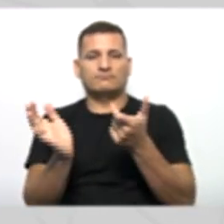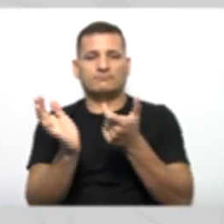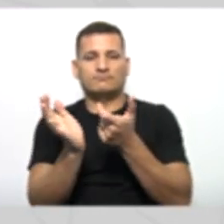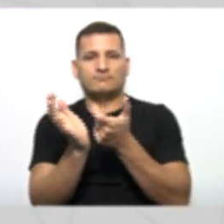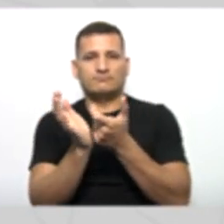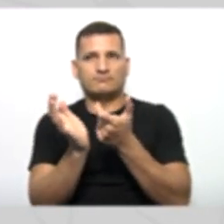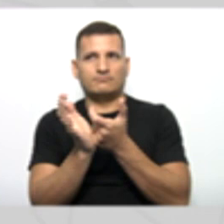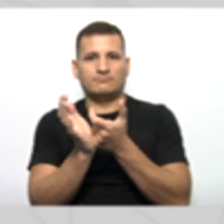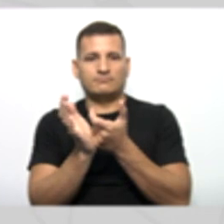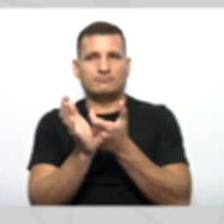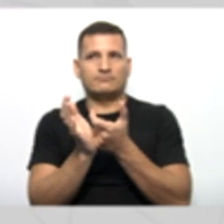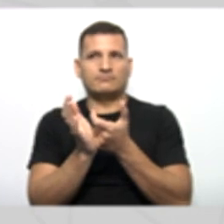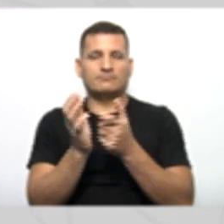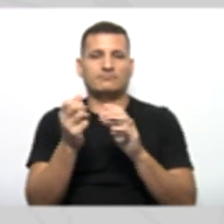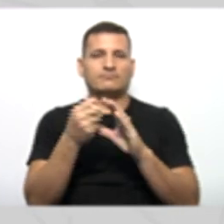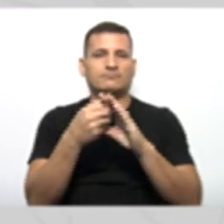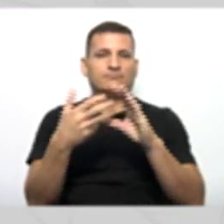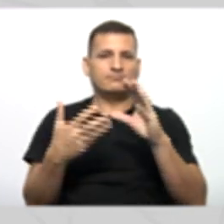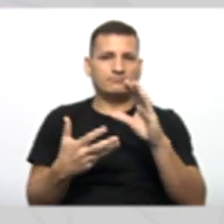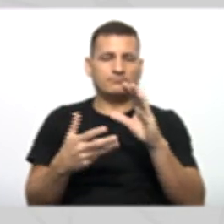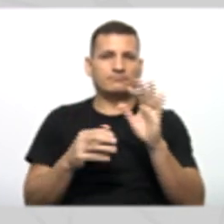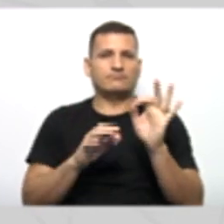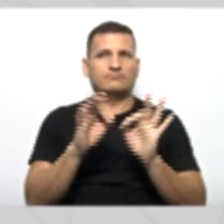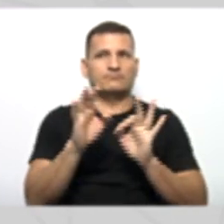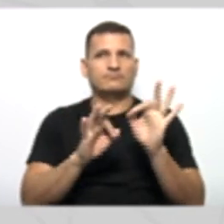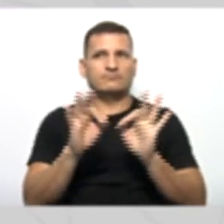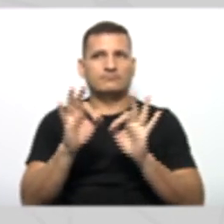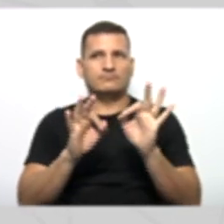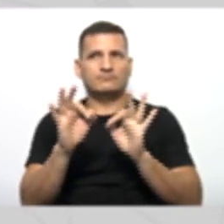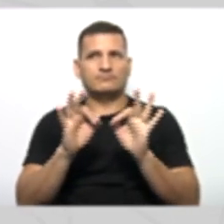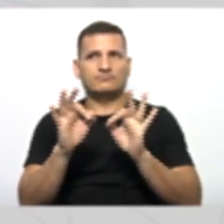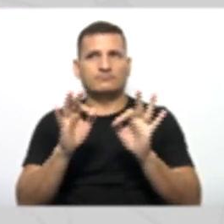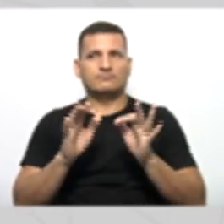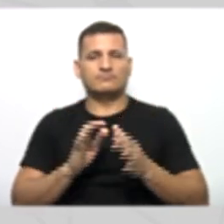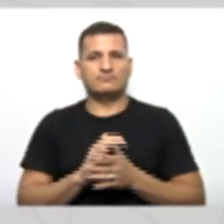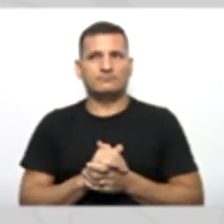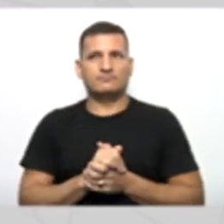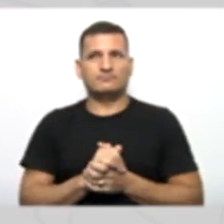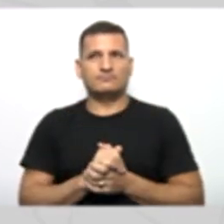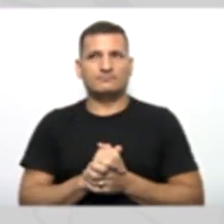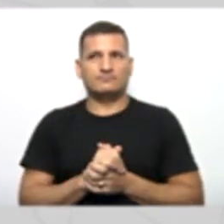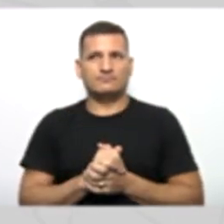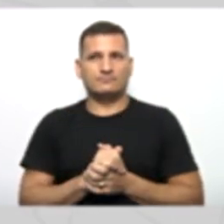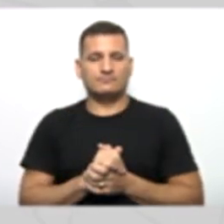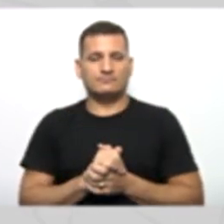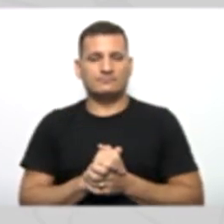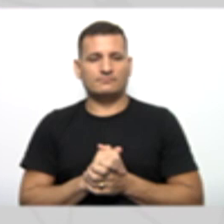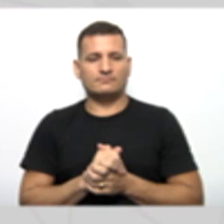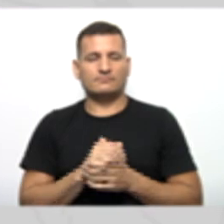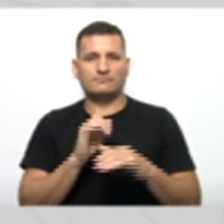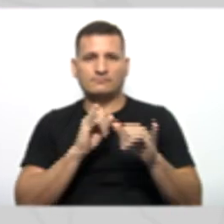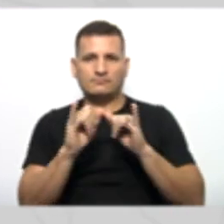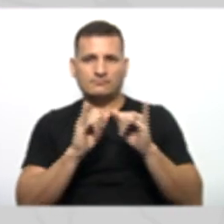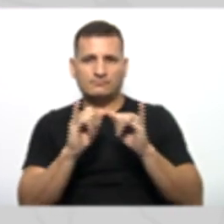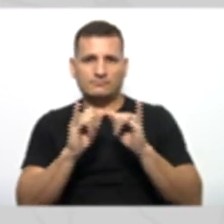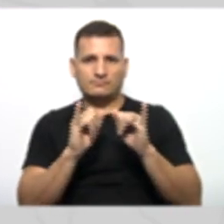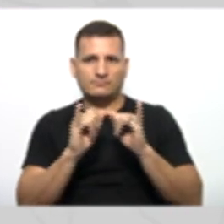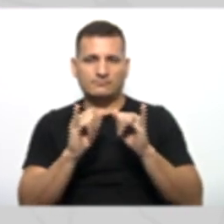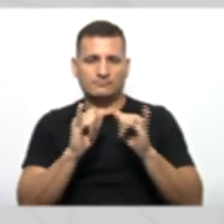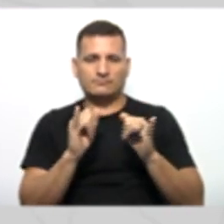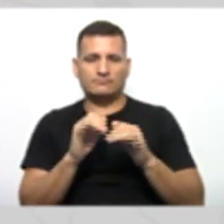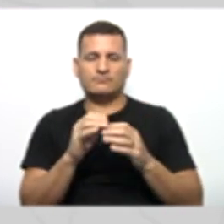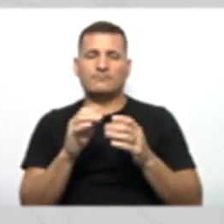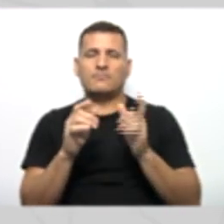e atributos organizado para o fornecimento de informação para o usuário. As palavras que